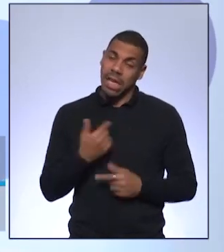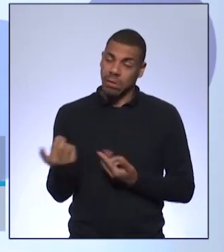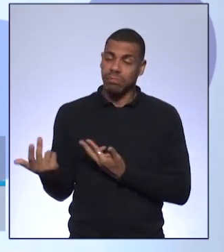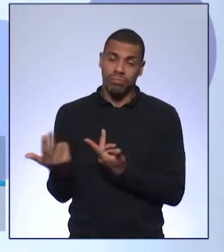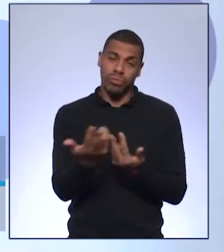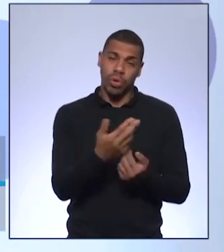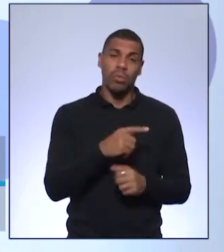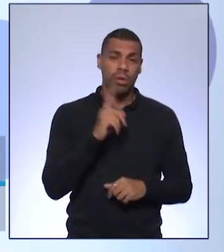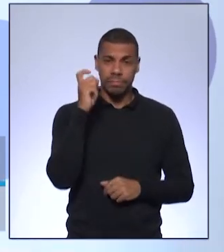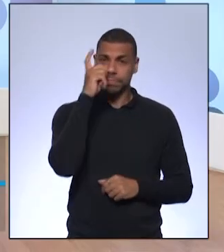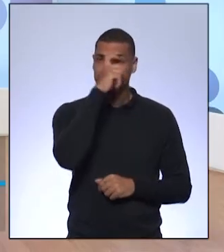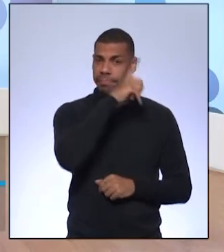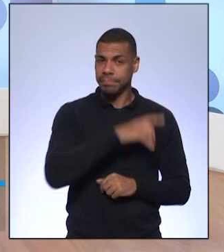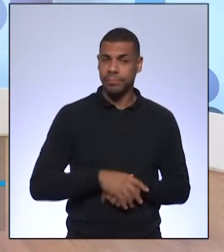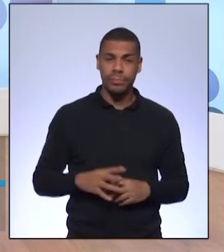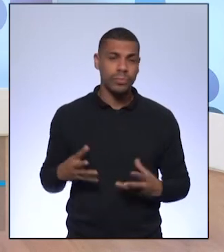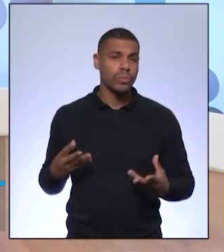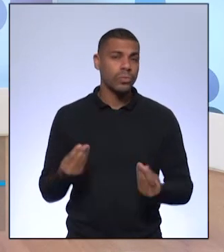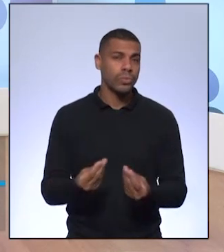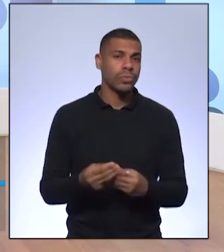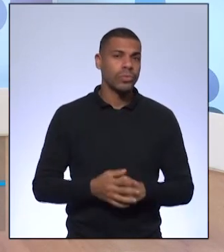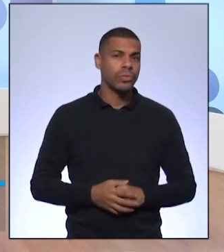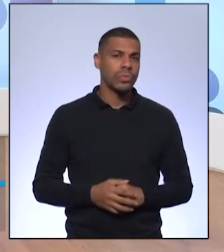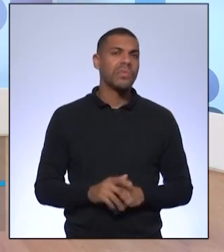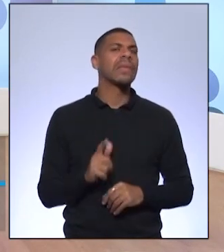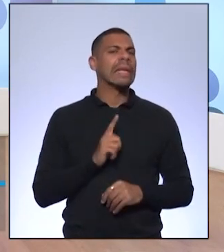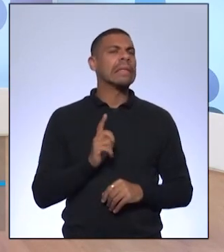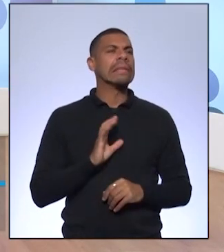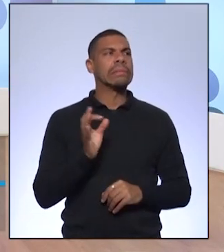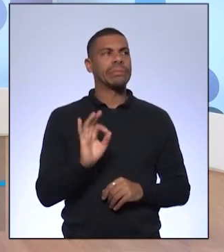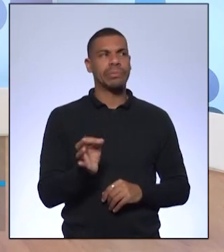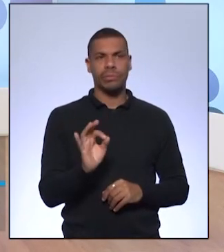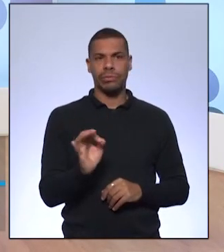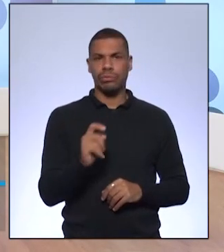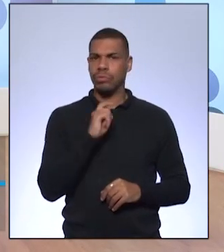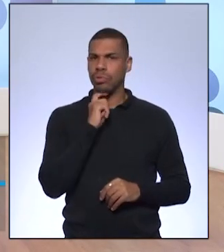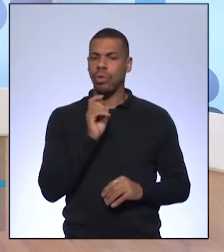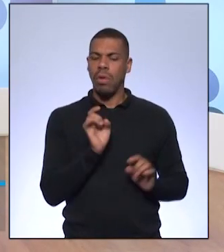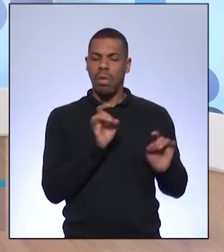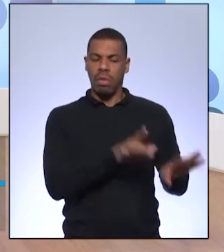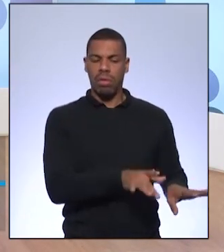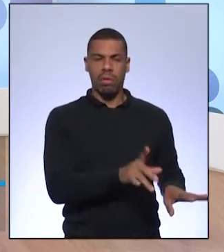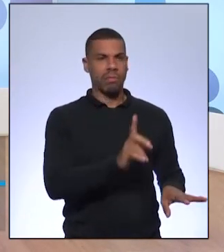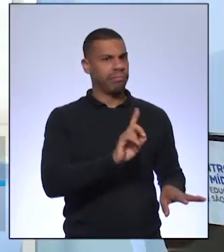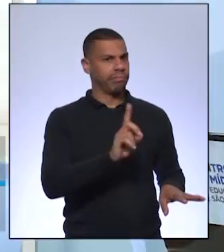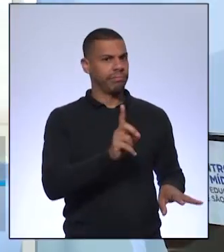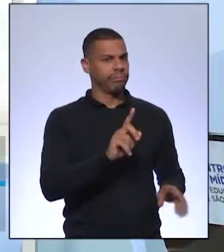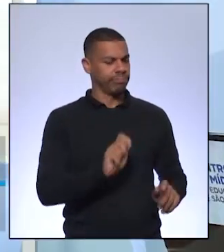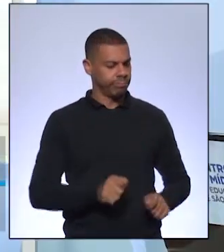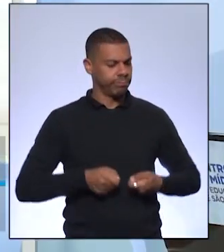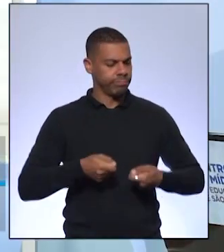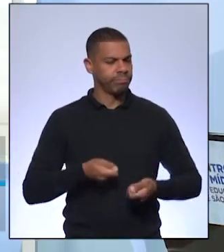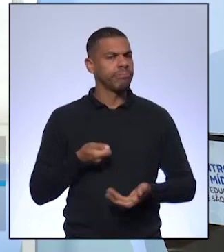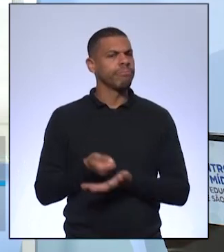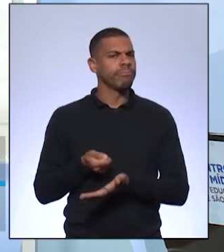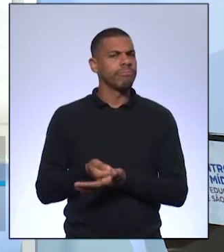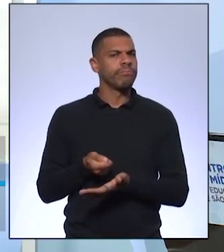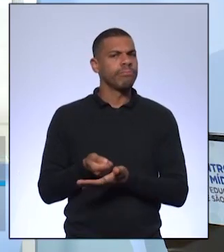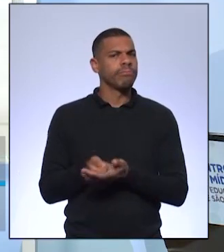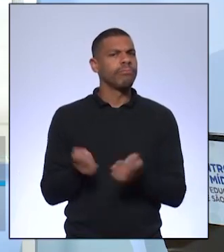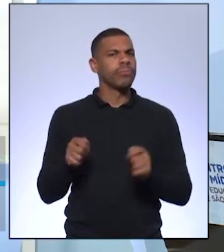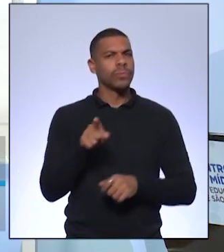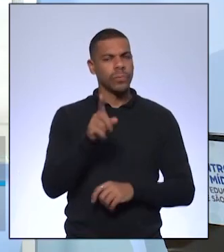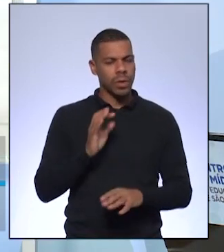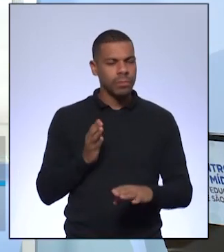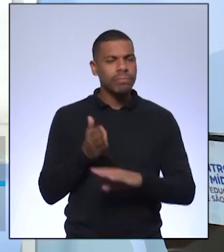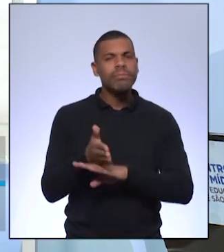né? Verdade. De tudo isso, tem uma certeza. Não desista. Insista, insista, repita, que você chega